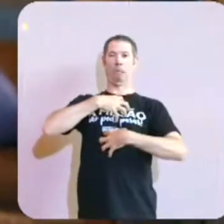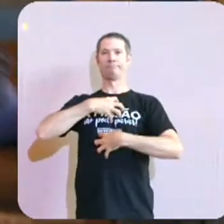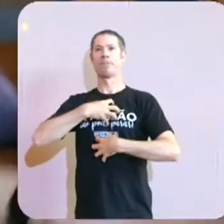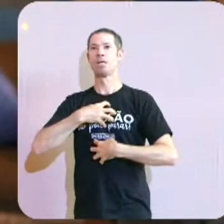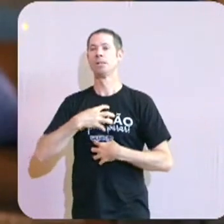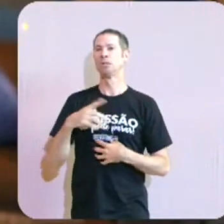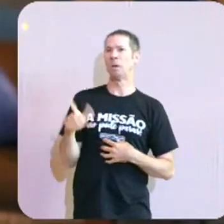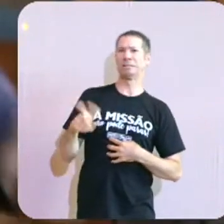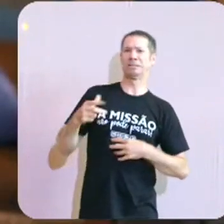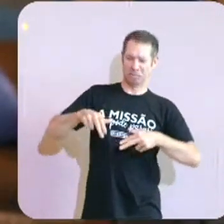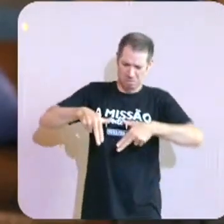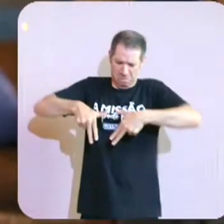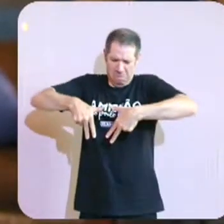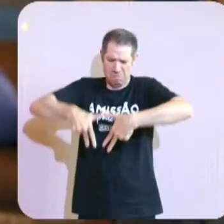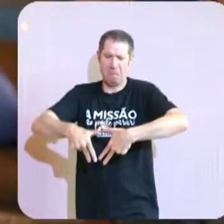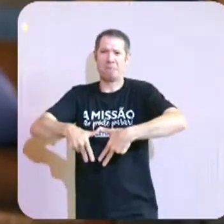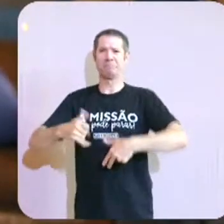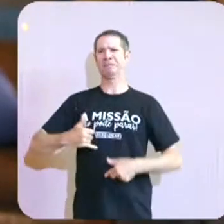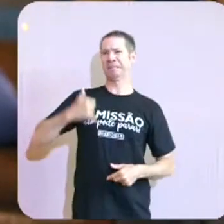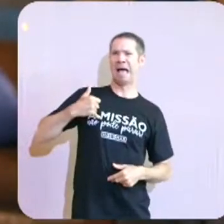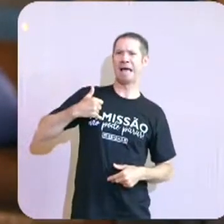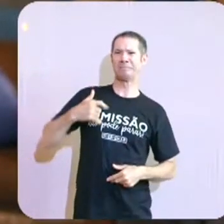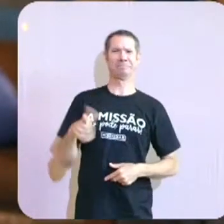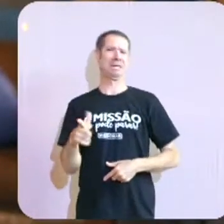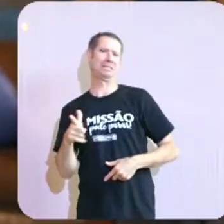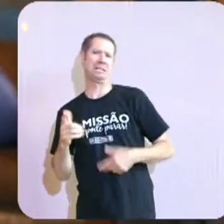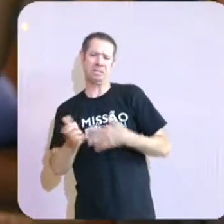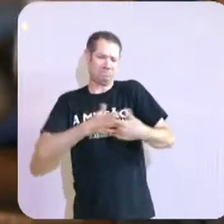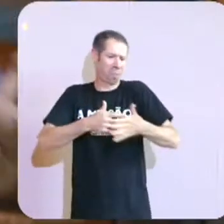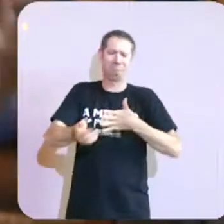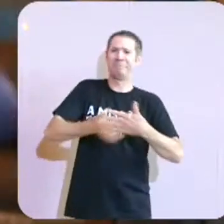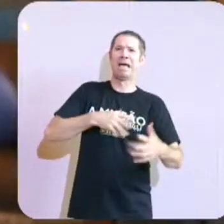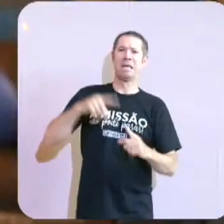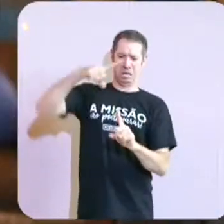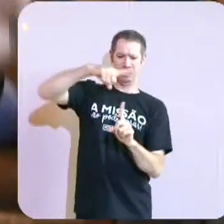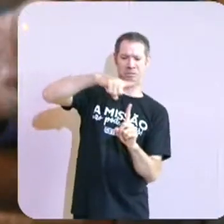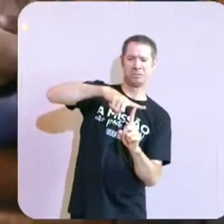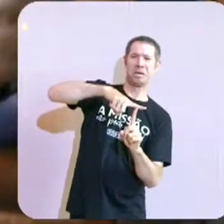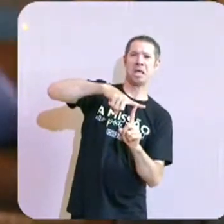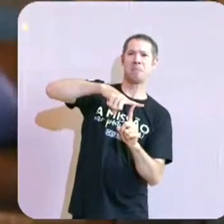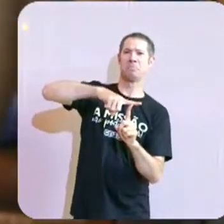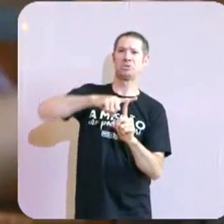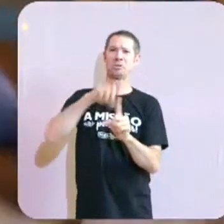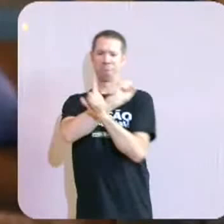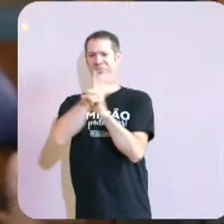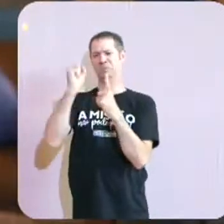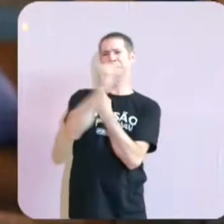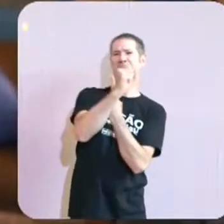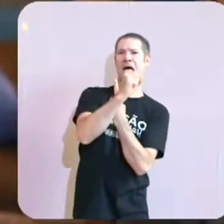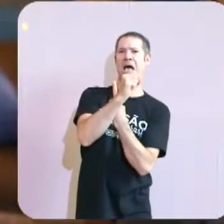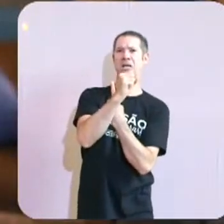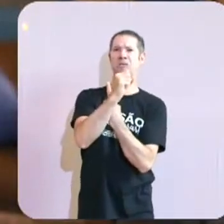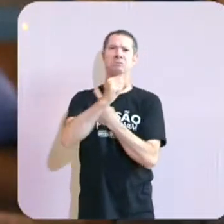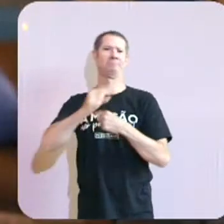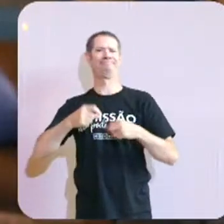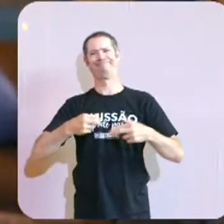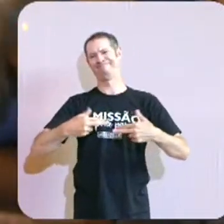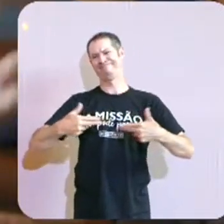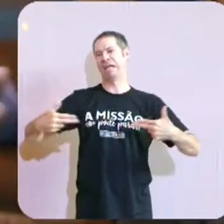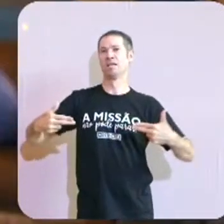não existe gênero, idade, não existe tipo de classe social ou status que